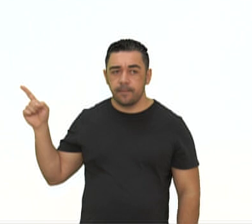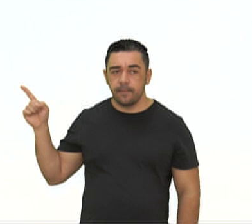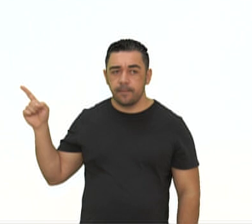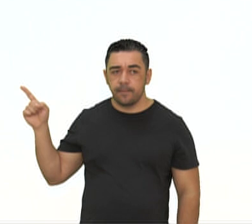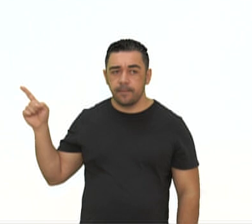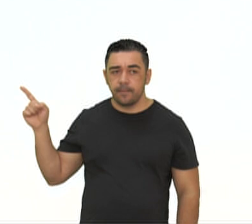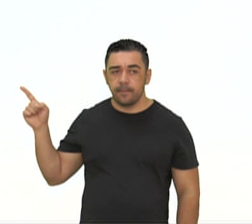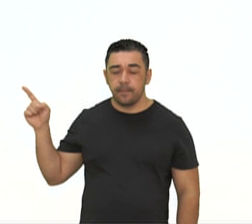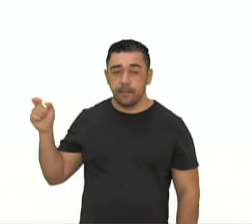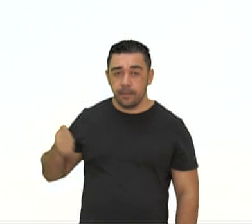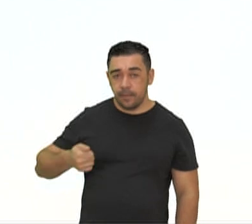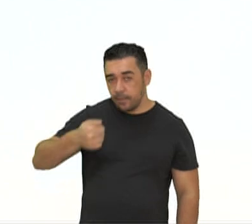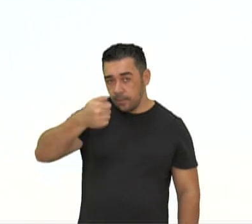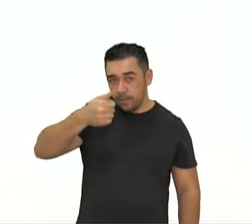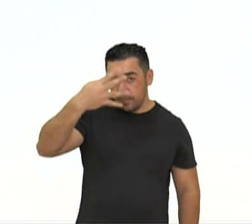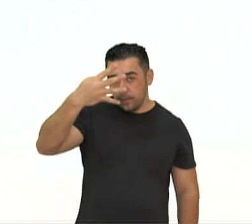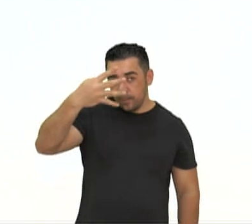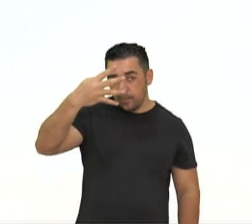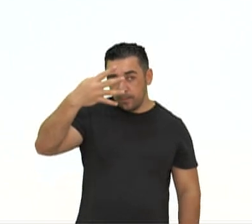13, 14.